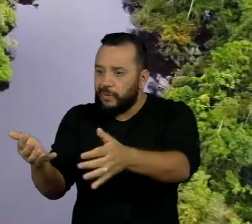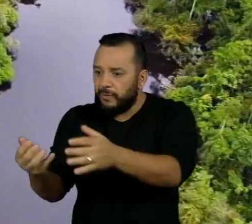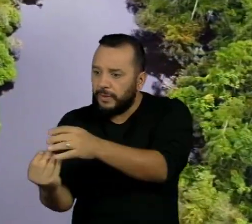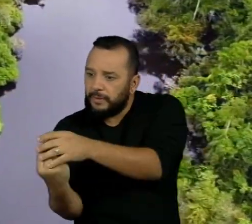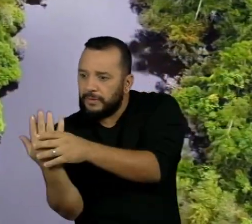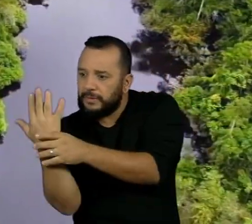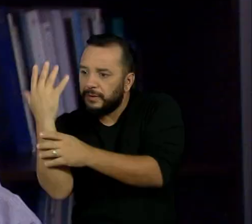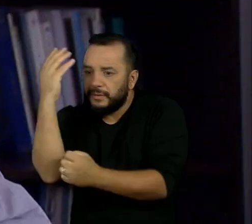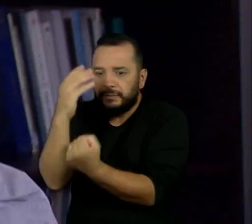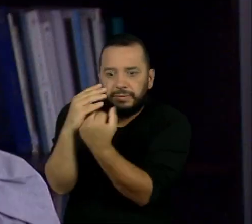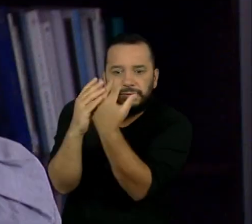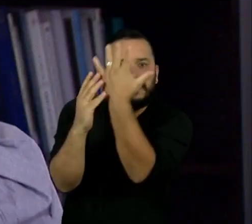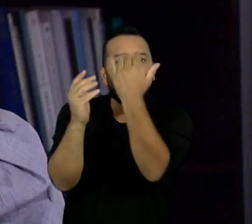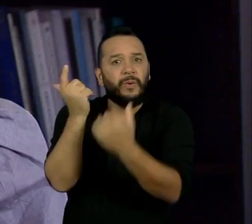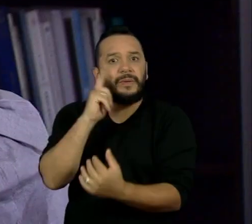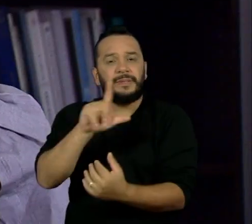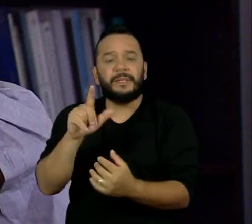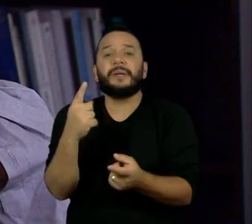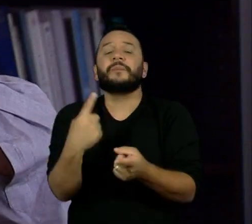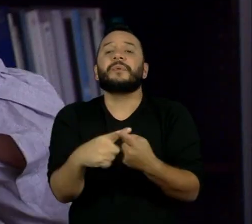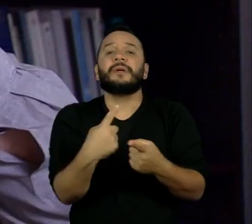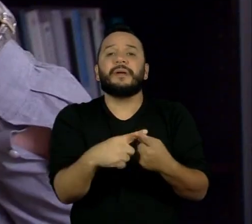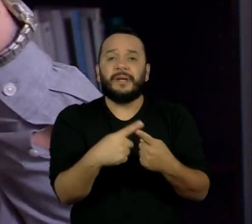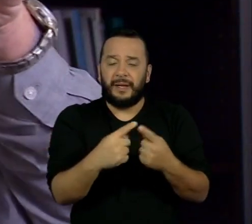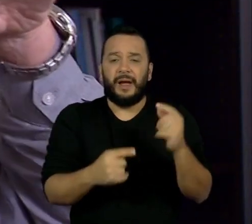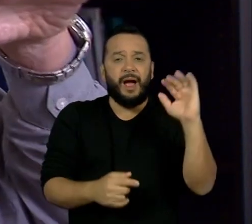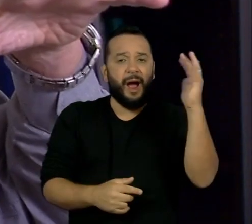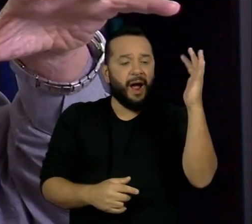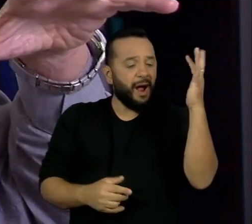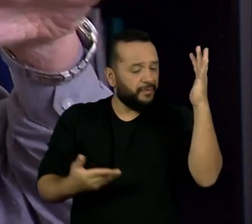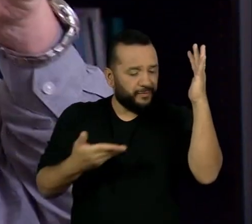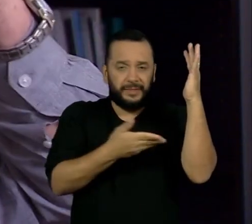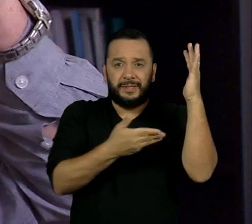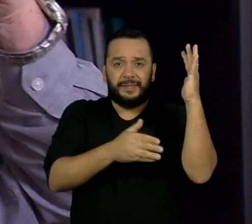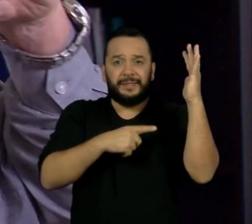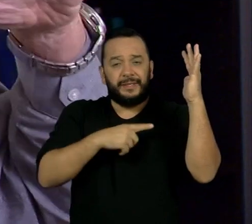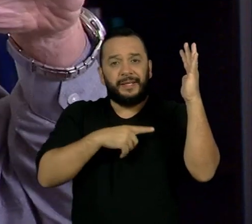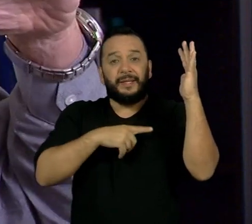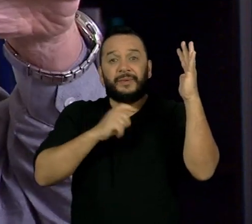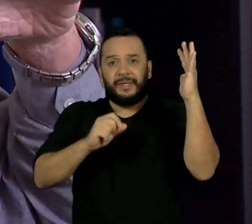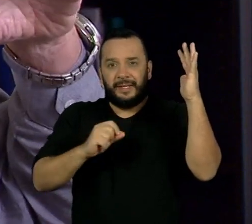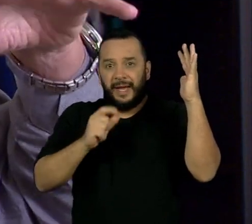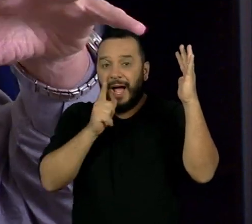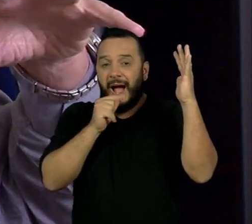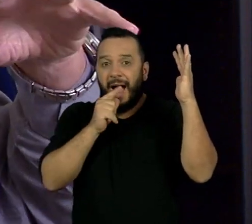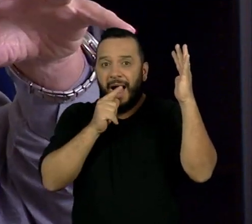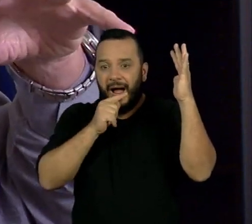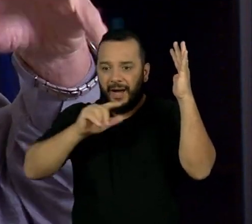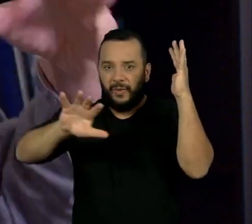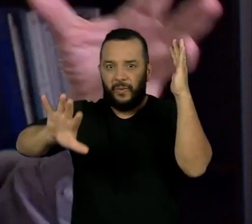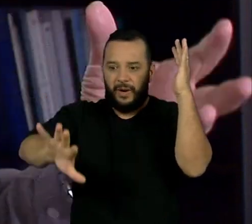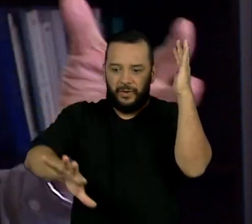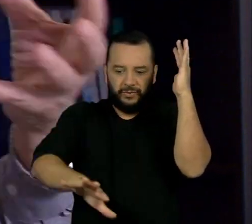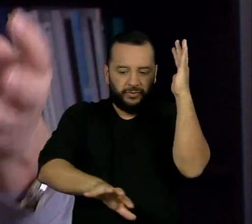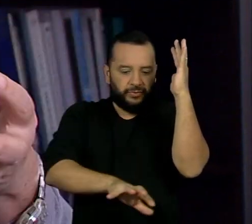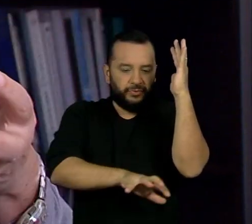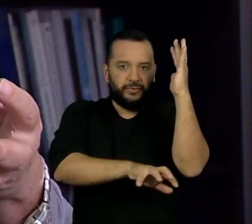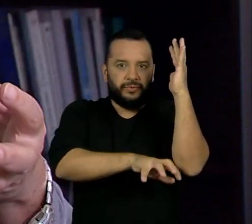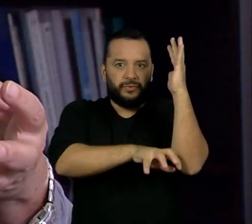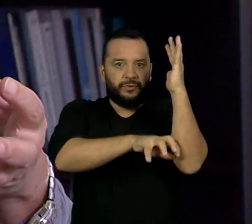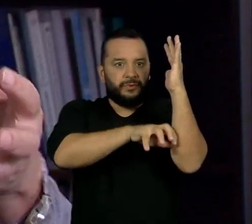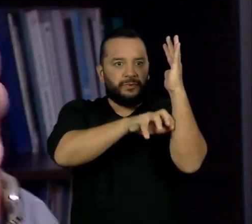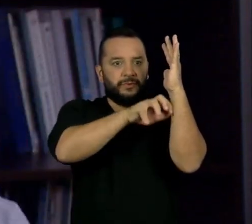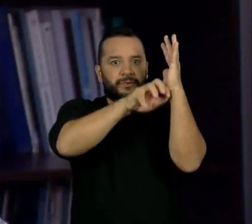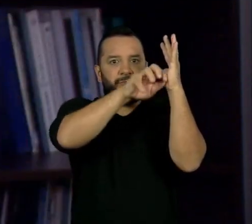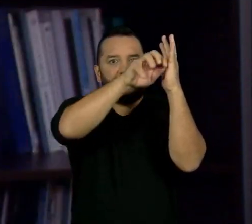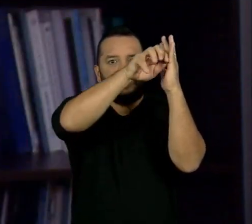água, trazem e repartem essa água na superfície do solo. As outras árvores se alimentam